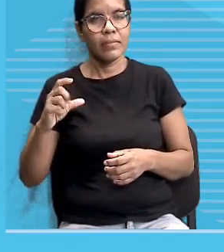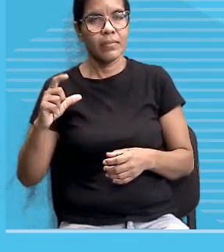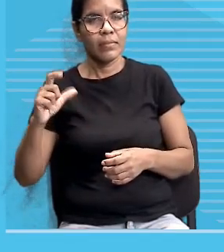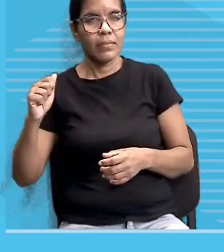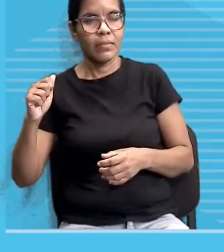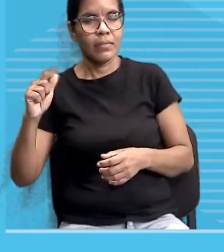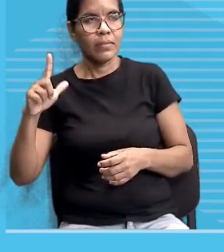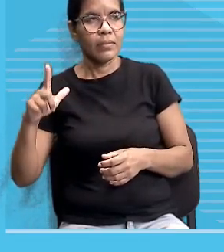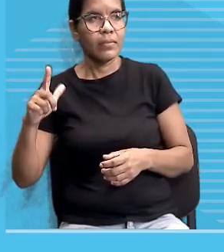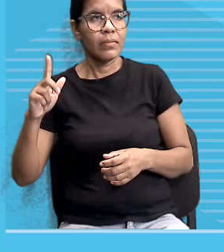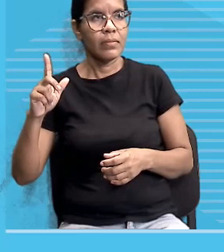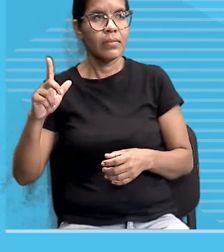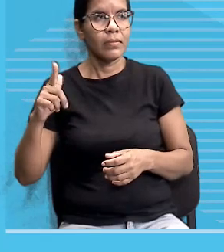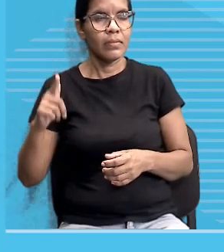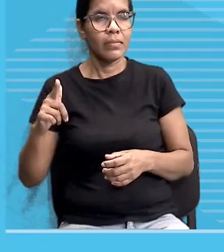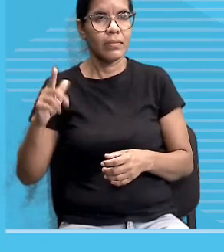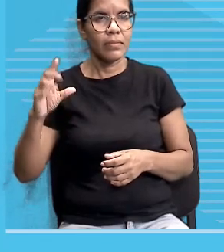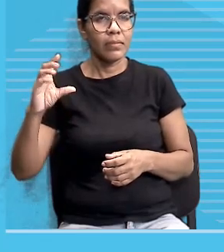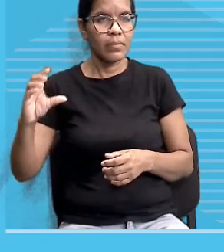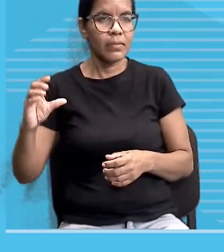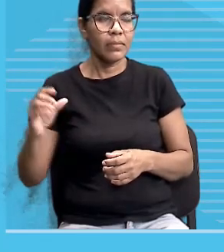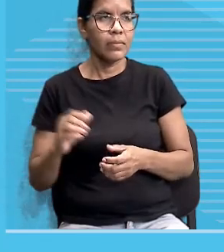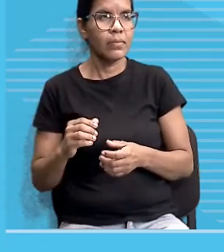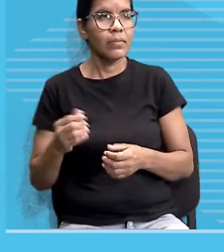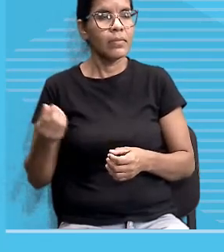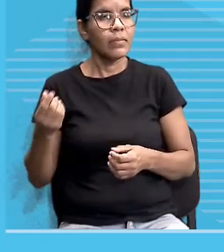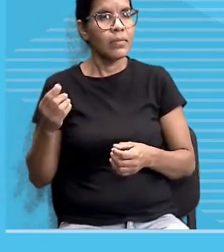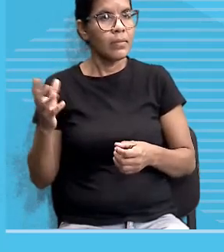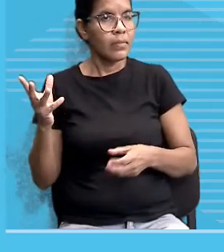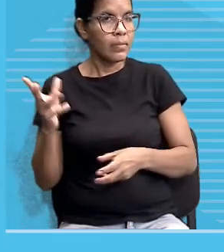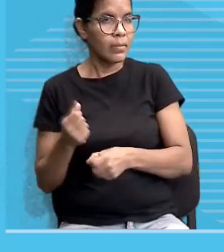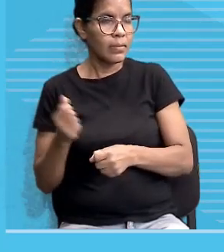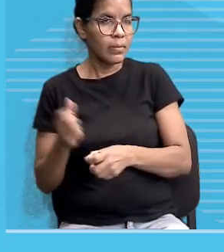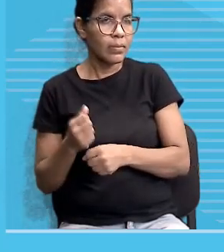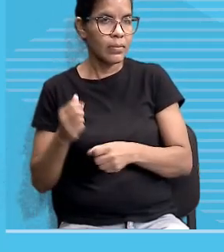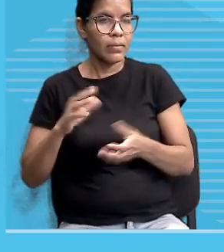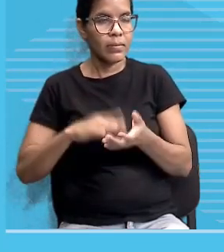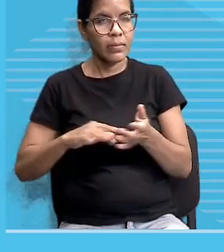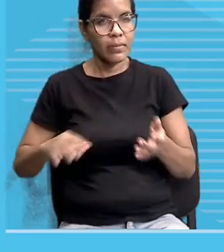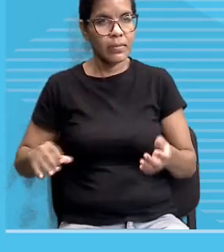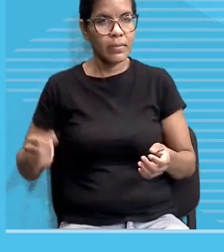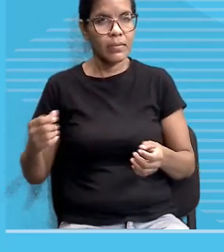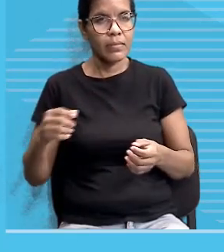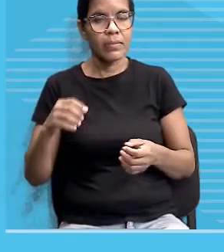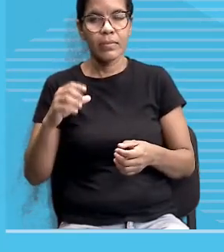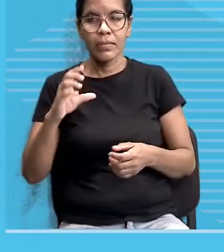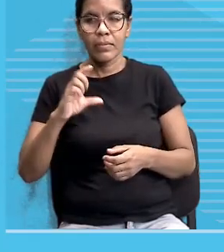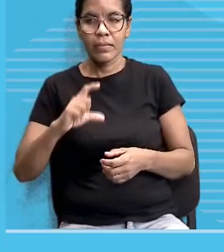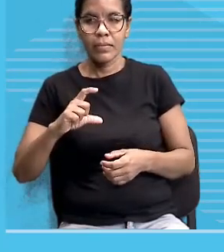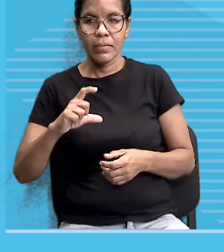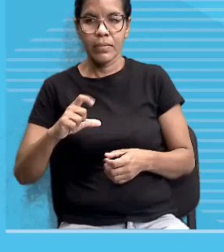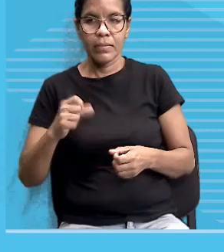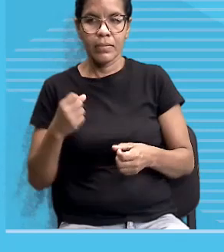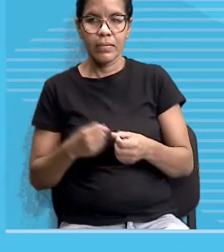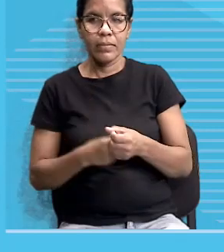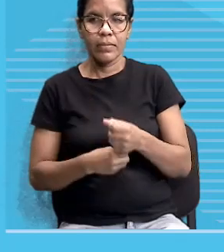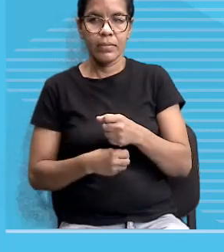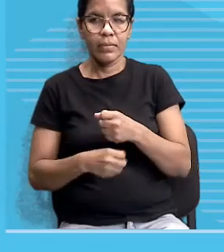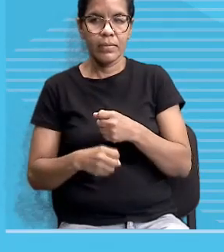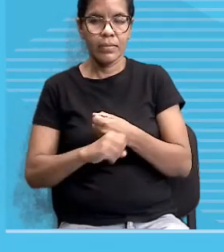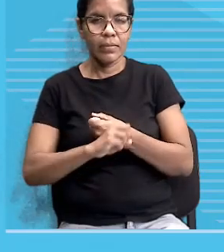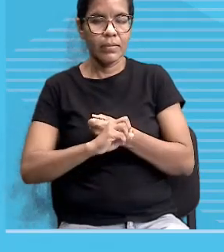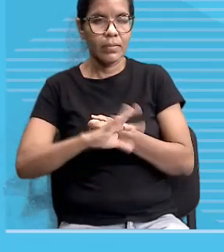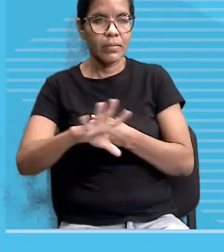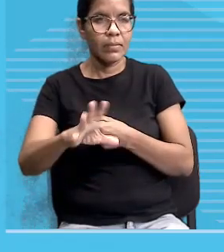é a quantidade de calor e para elevar 15 graus